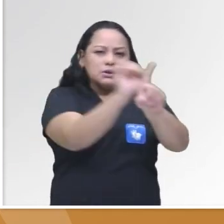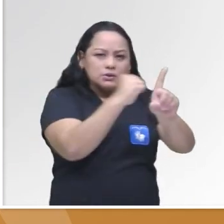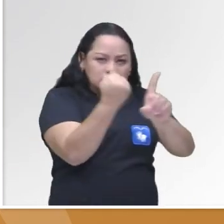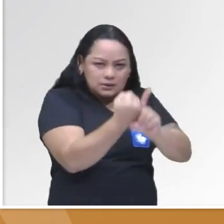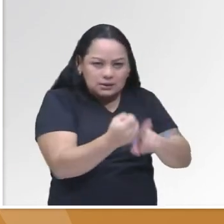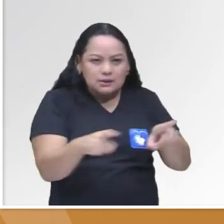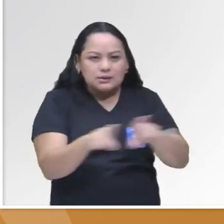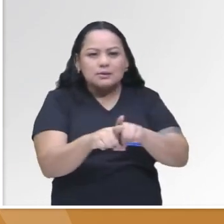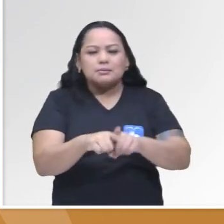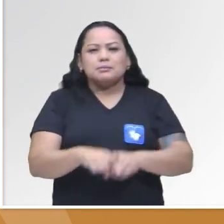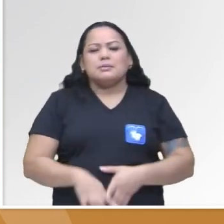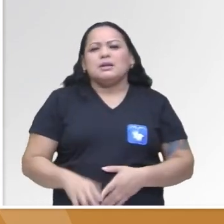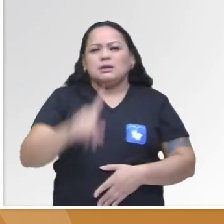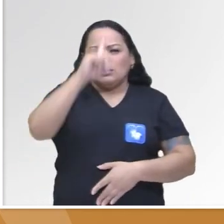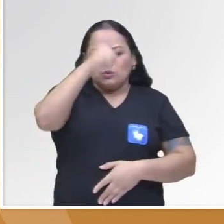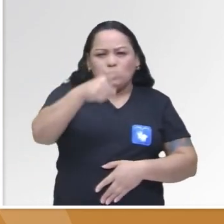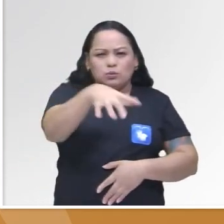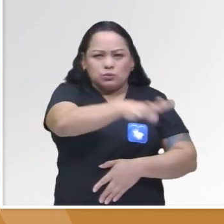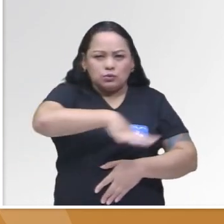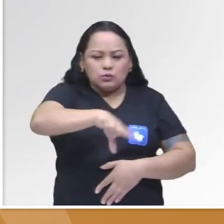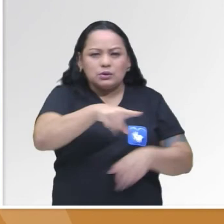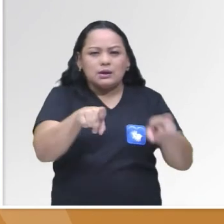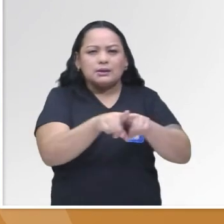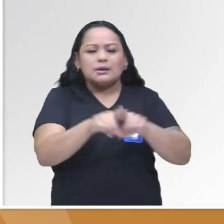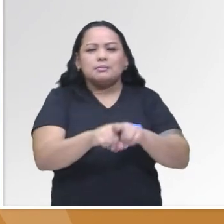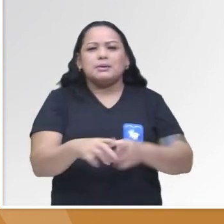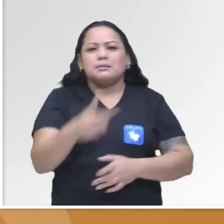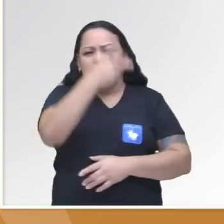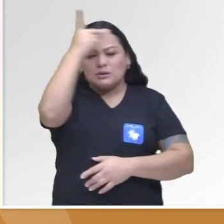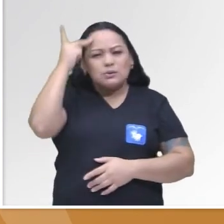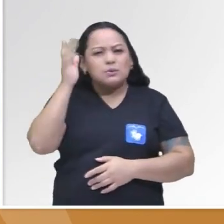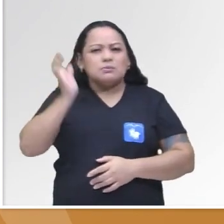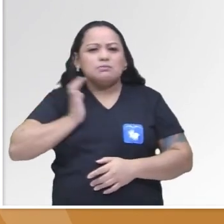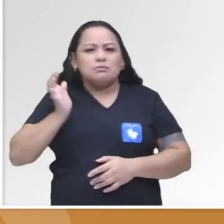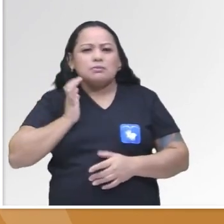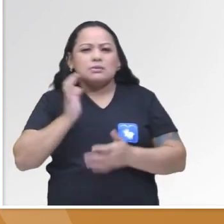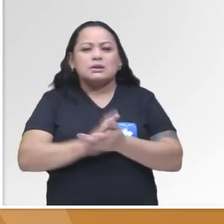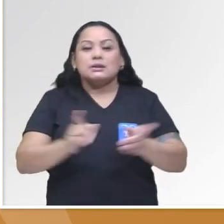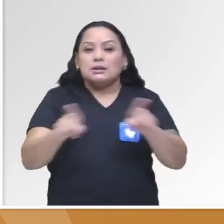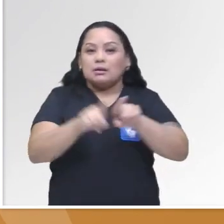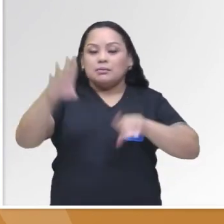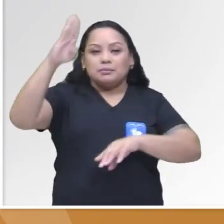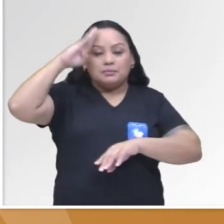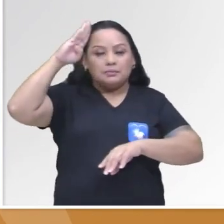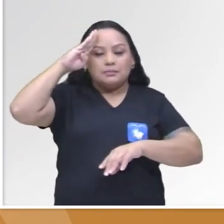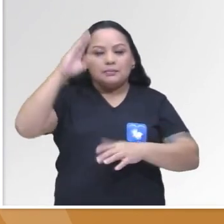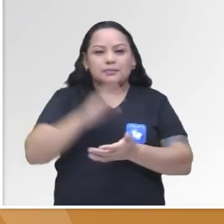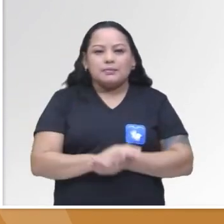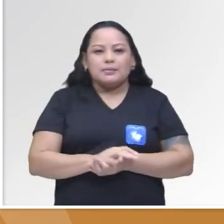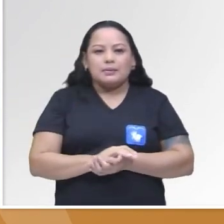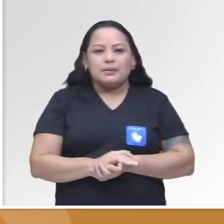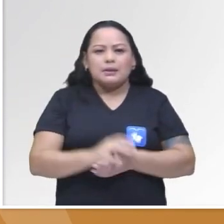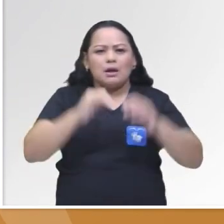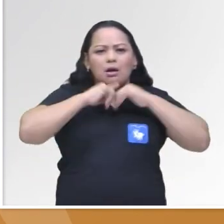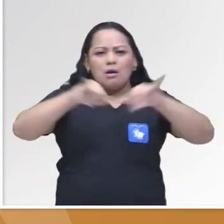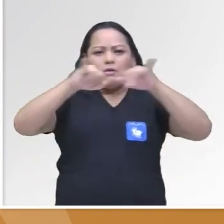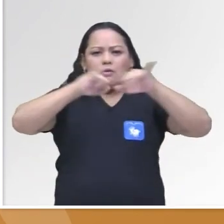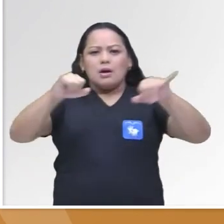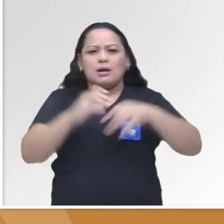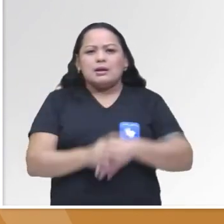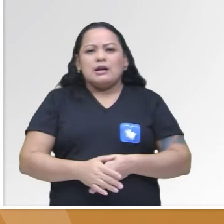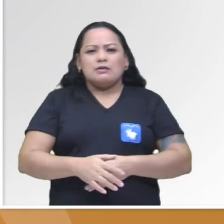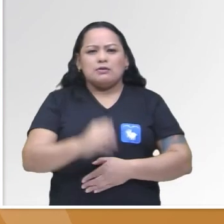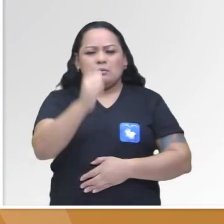grandes proprietários, empresários, elementos da classe média e oficiais das Forças Armadas. Pregavam uma ditadura